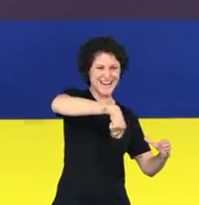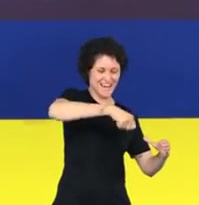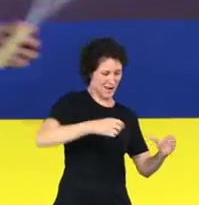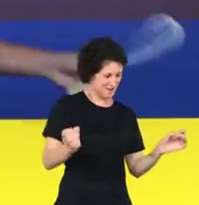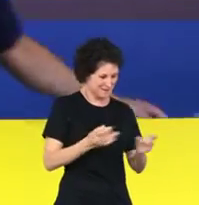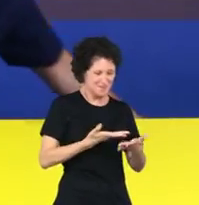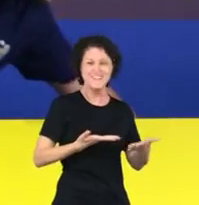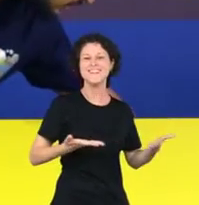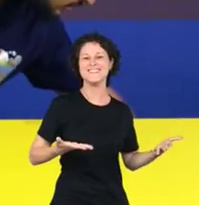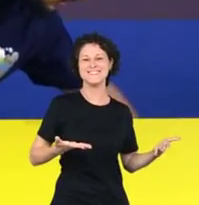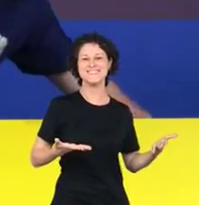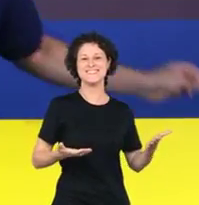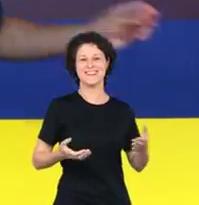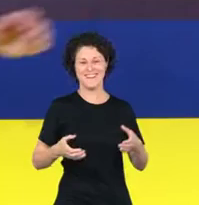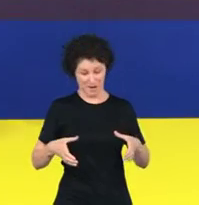Pronto.